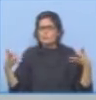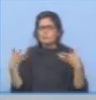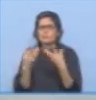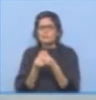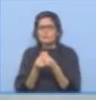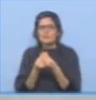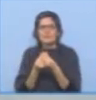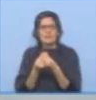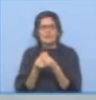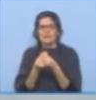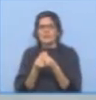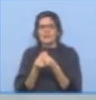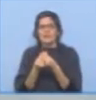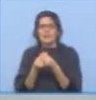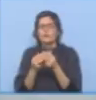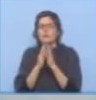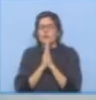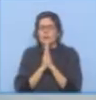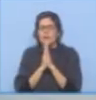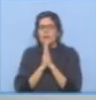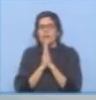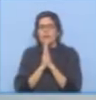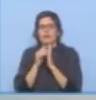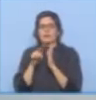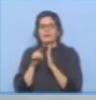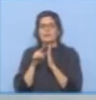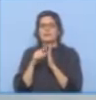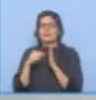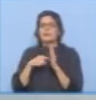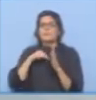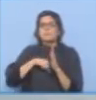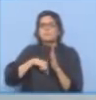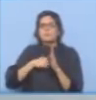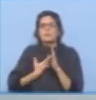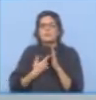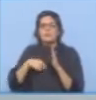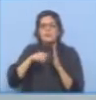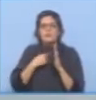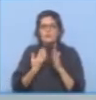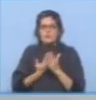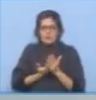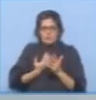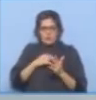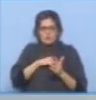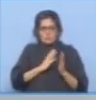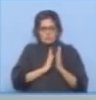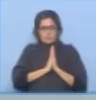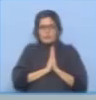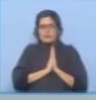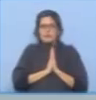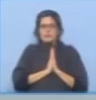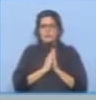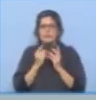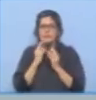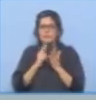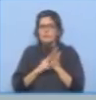nosso país, todos juntos, dar-nos uma sensação de sermos efetivamente igreja, que muitas vezes no nosso dia-a-dia de fé não a temos. Vivemos muito